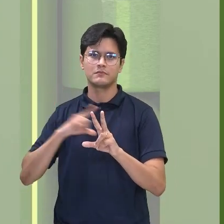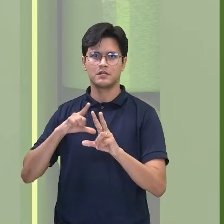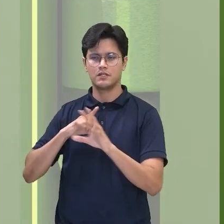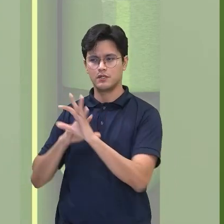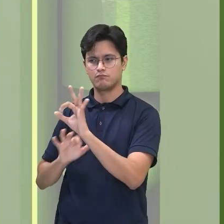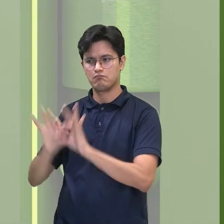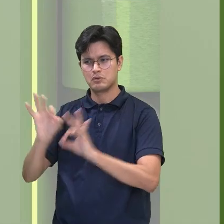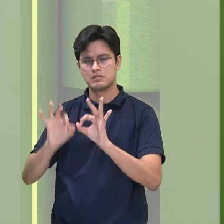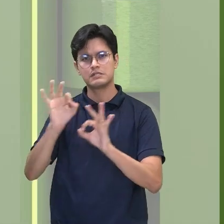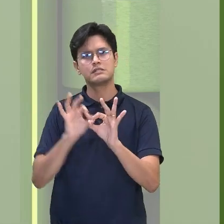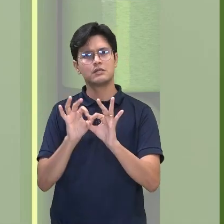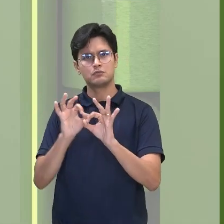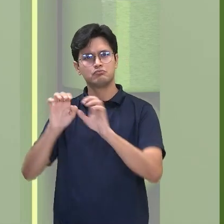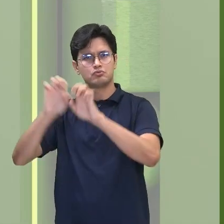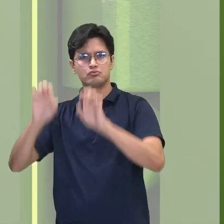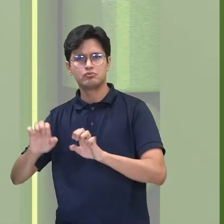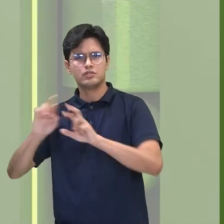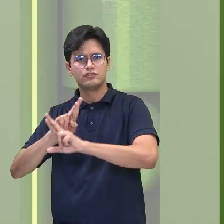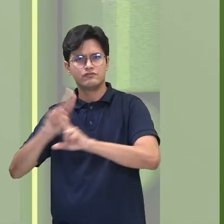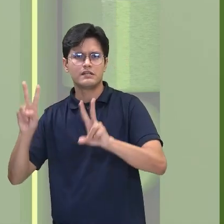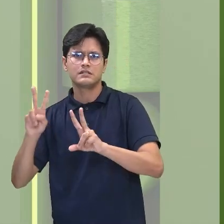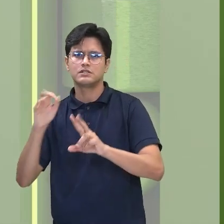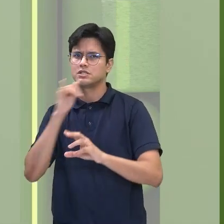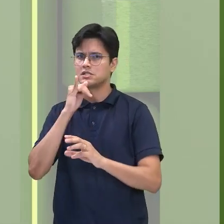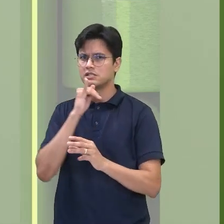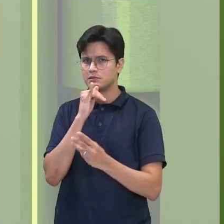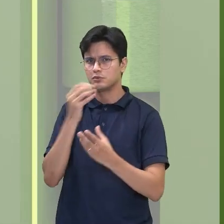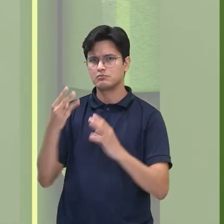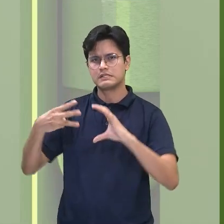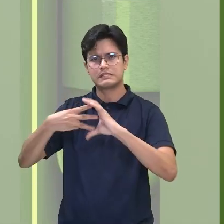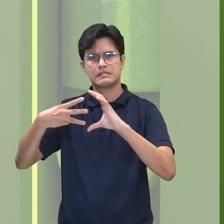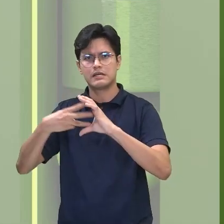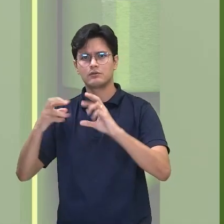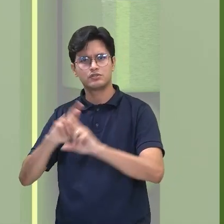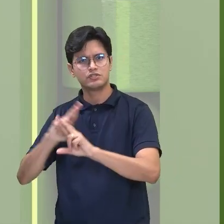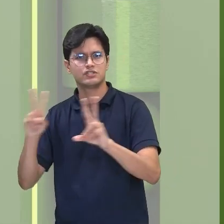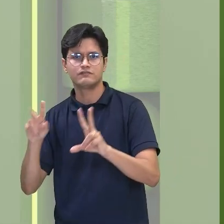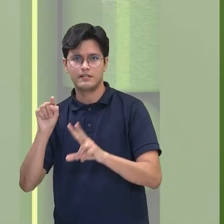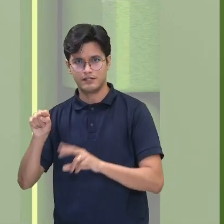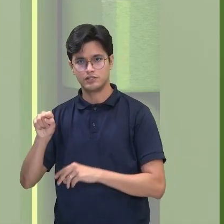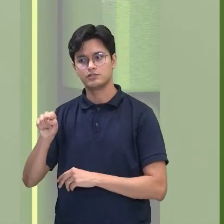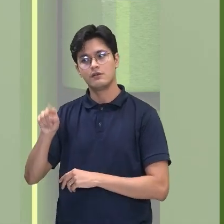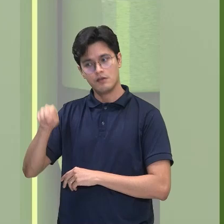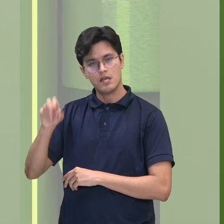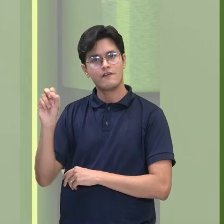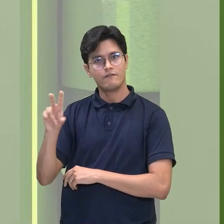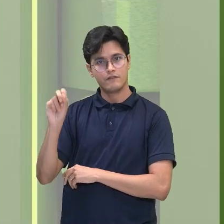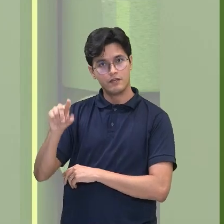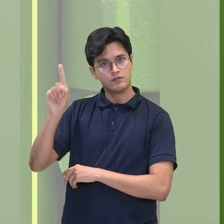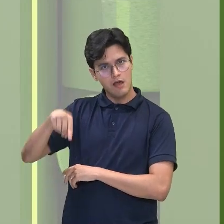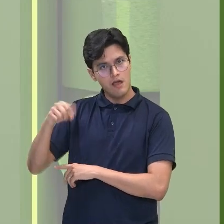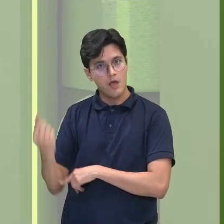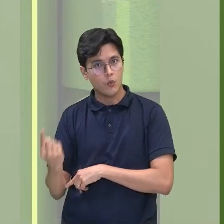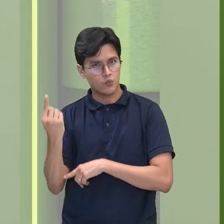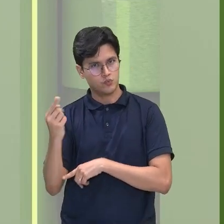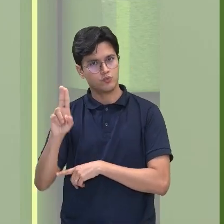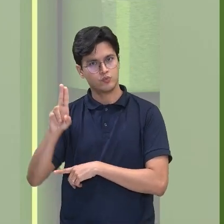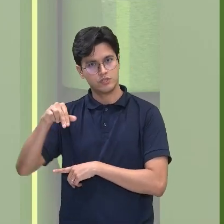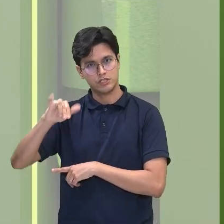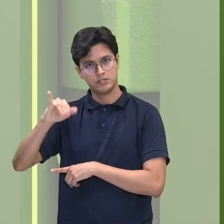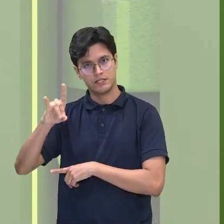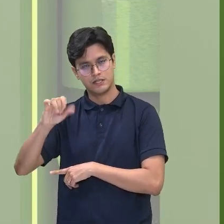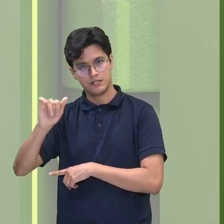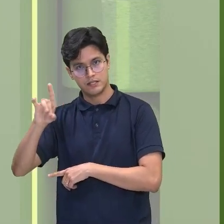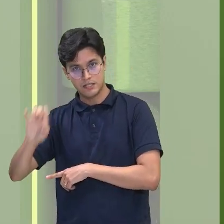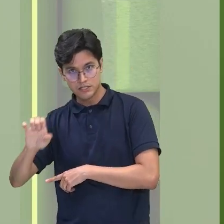membrana plasmática, citoplasma e núcleo. O vírus ele é uma unidade, embora com um